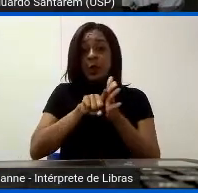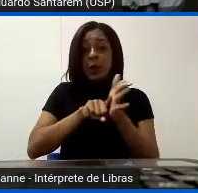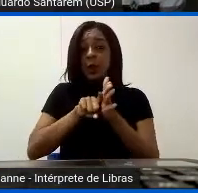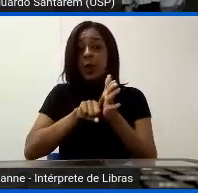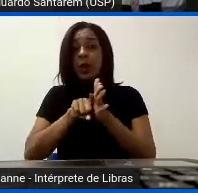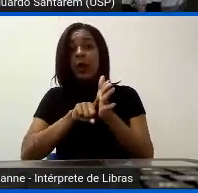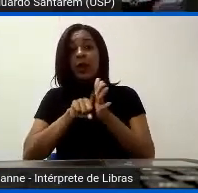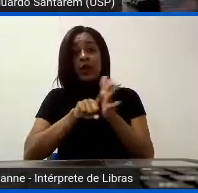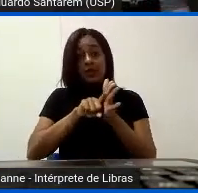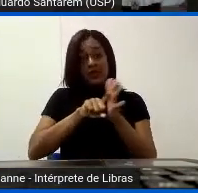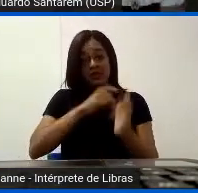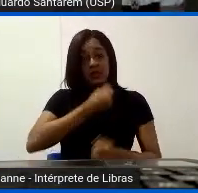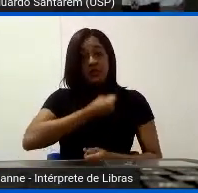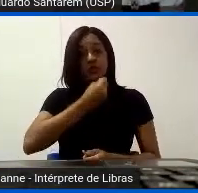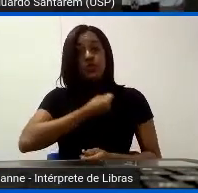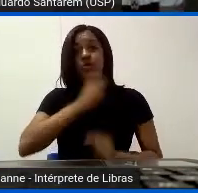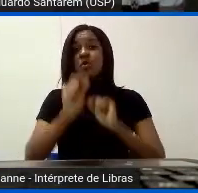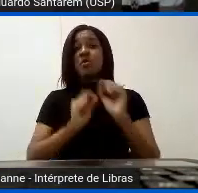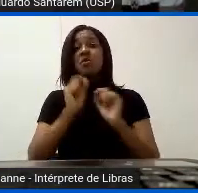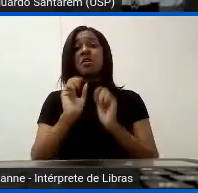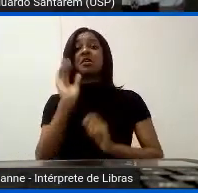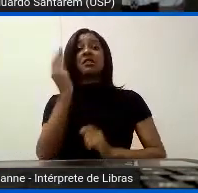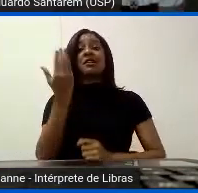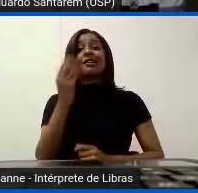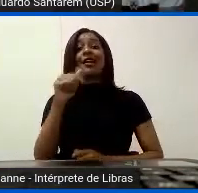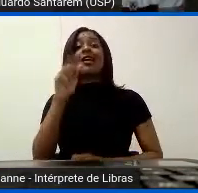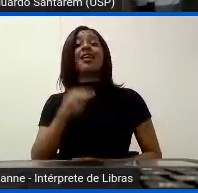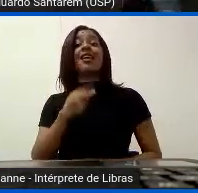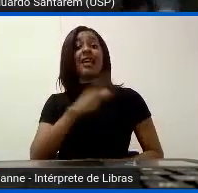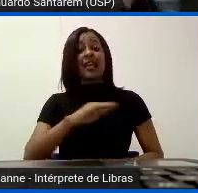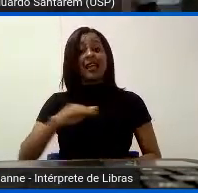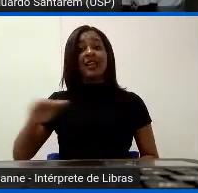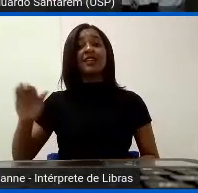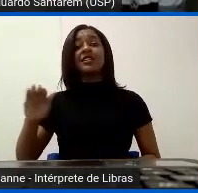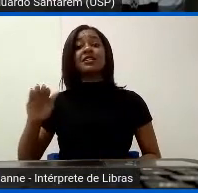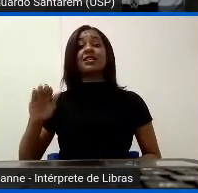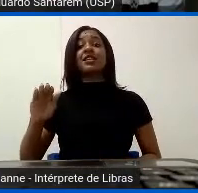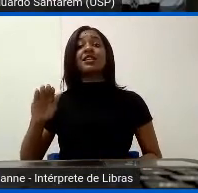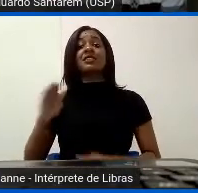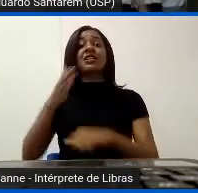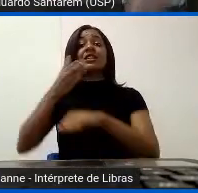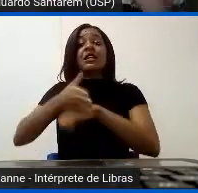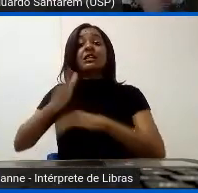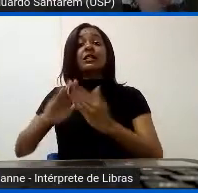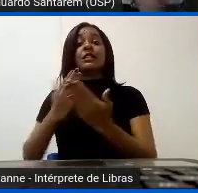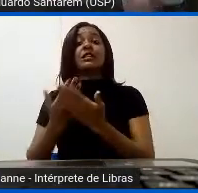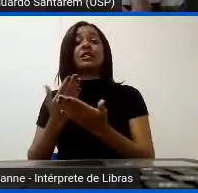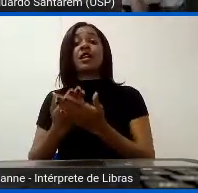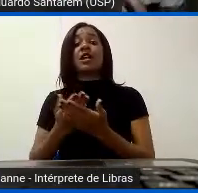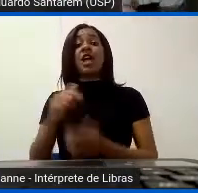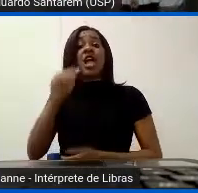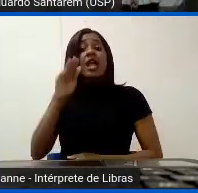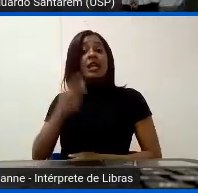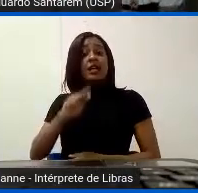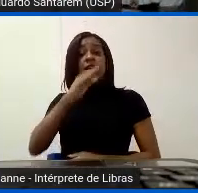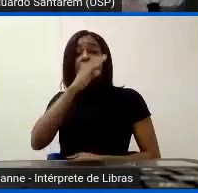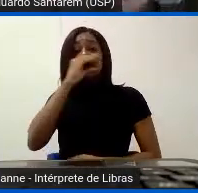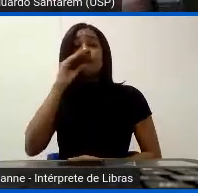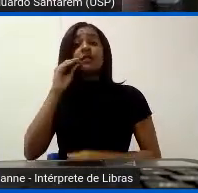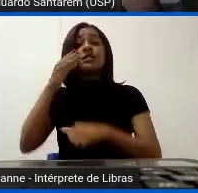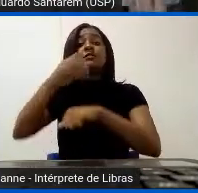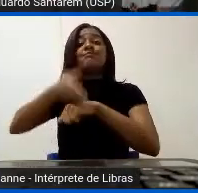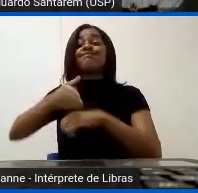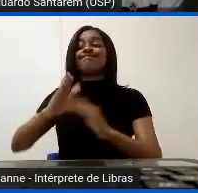que que tá acontecendo ou seja quem é a criança que tá dentro da escola né quem é o adolescente que tá na escola então que tipo de de